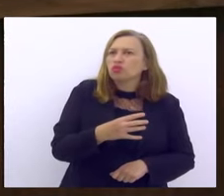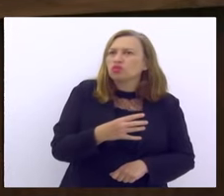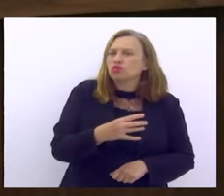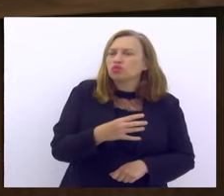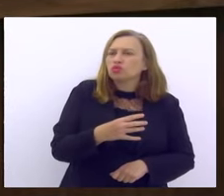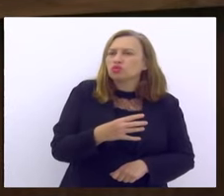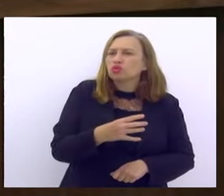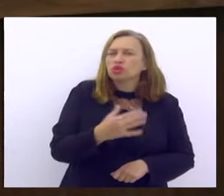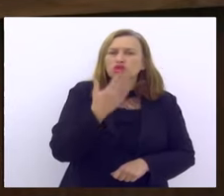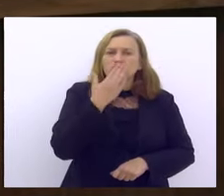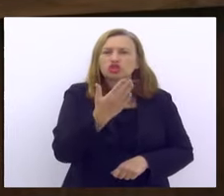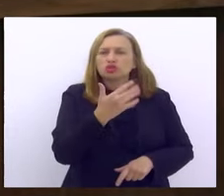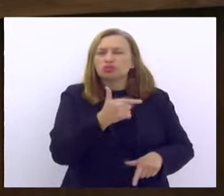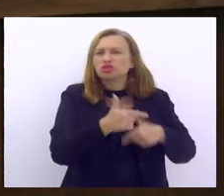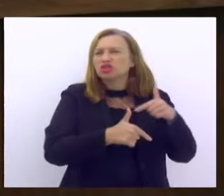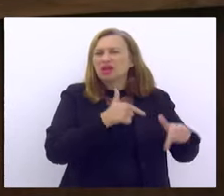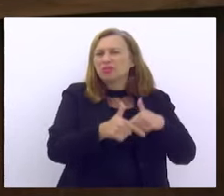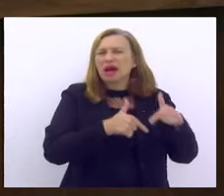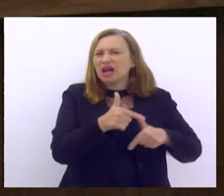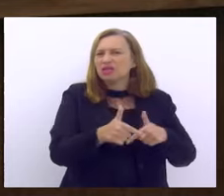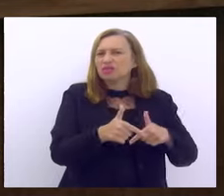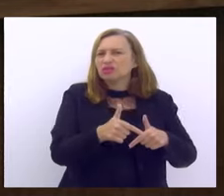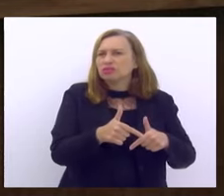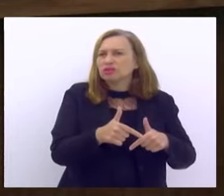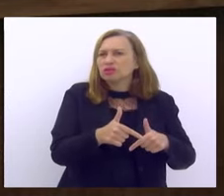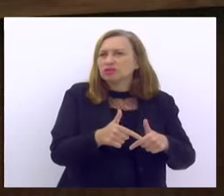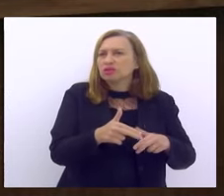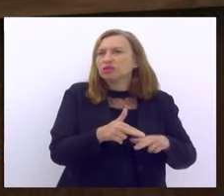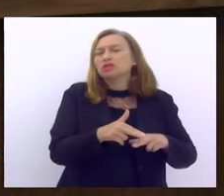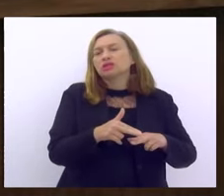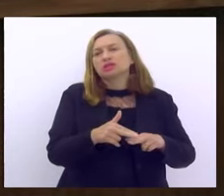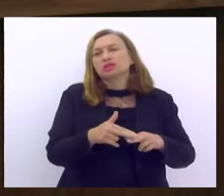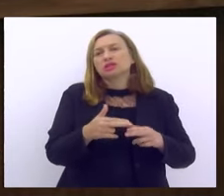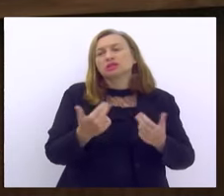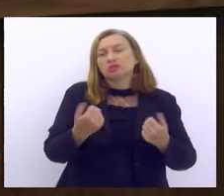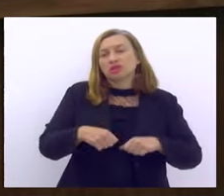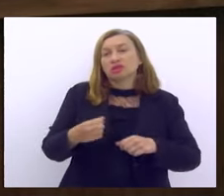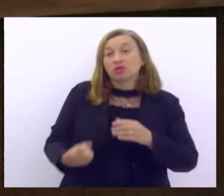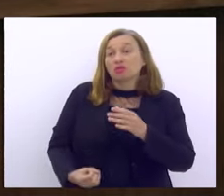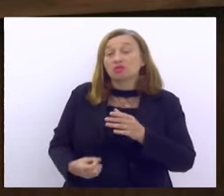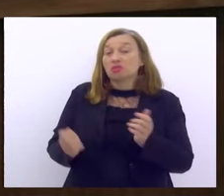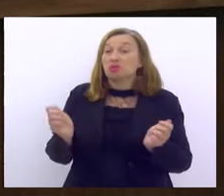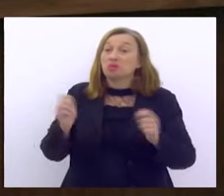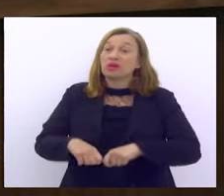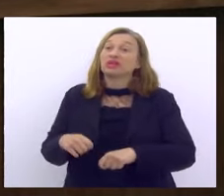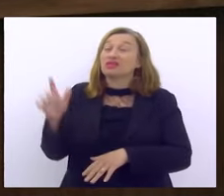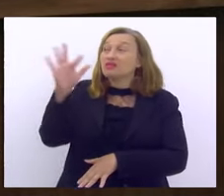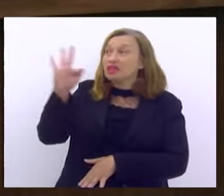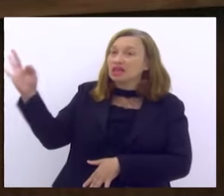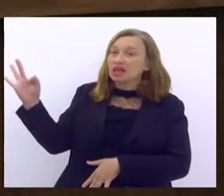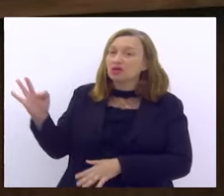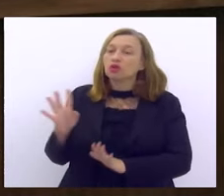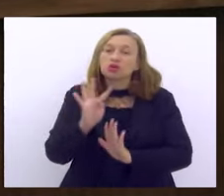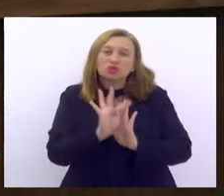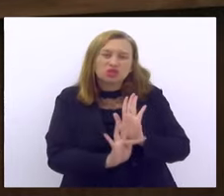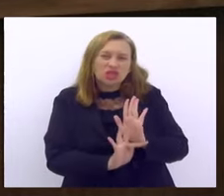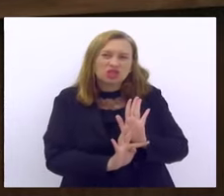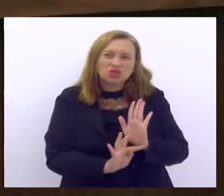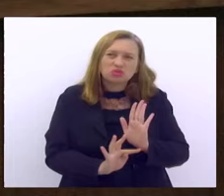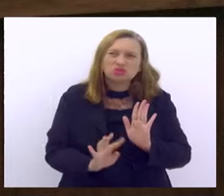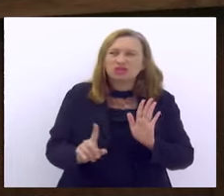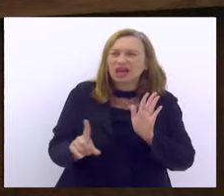estilo de trabalho, uma nova categoria, e aí, portanto, seria algo de competência federal. No texto da lei, uma